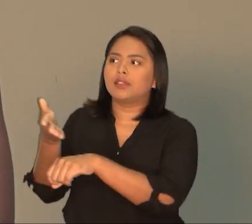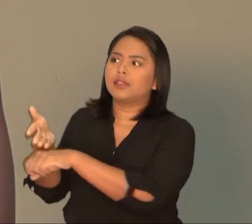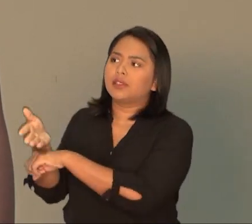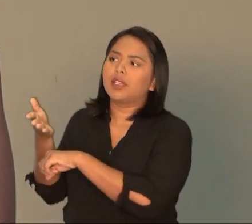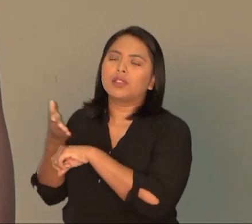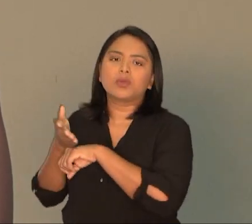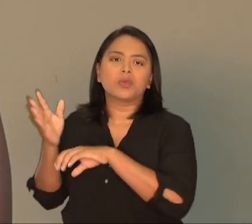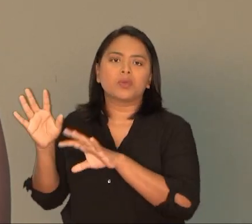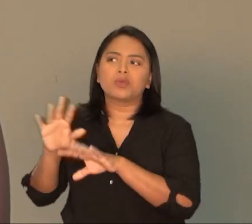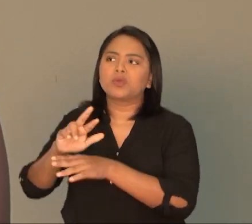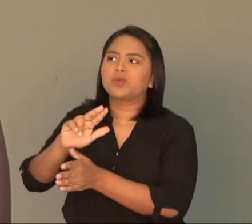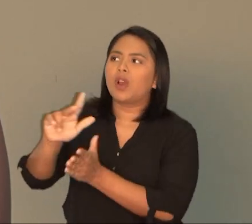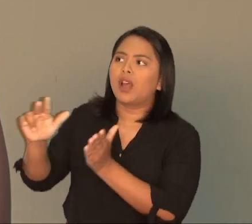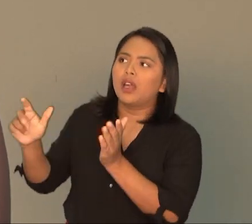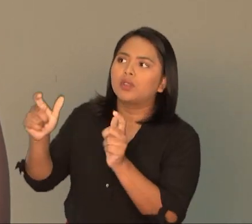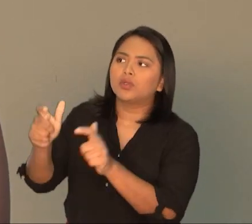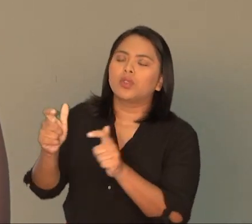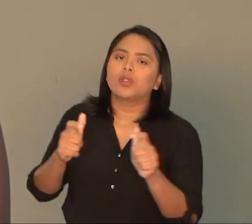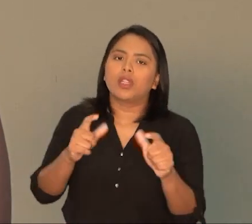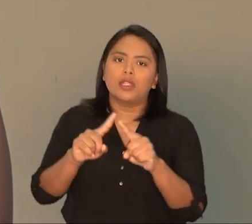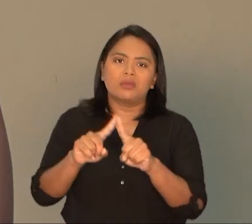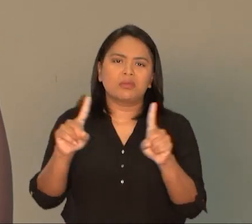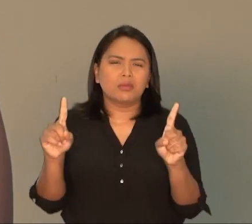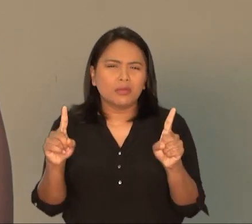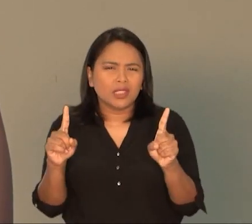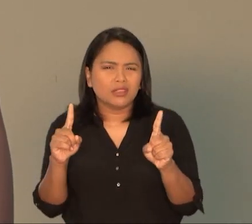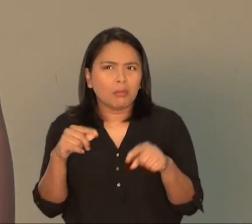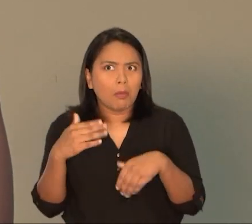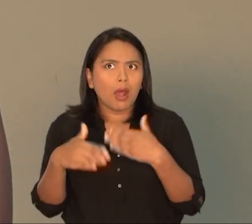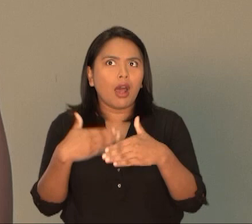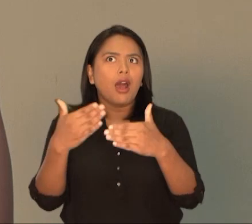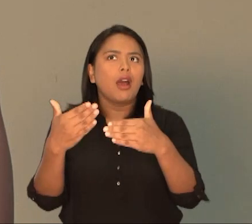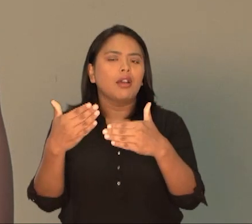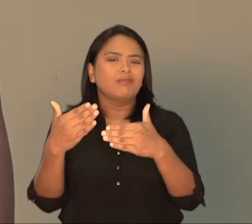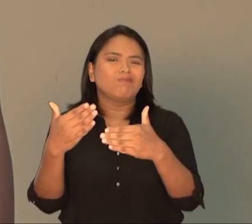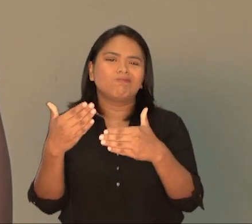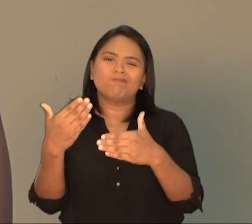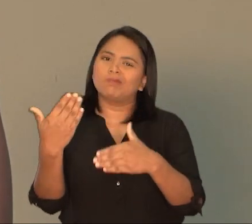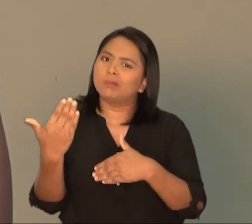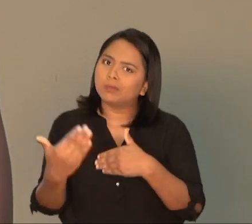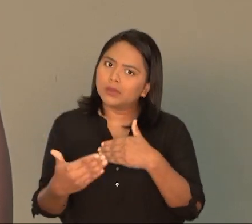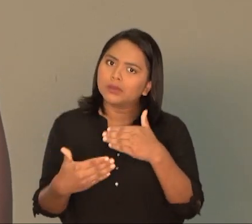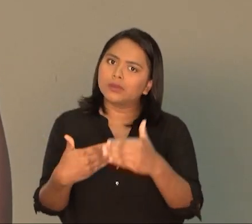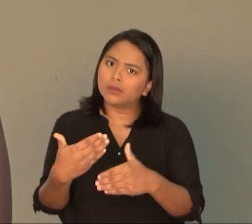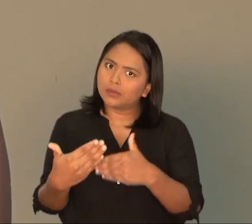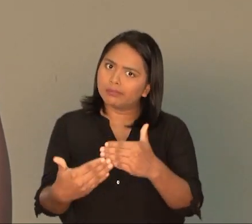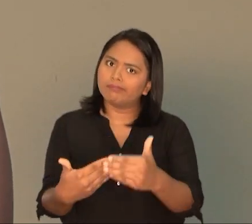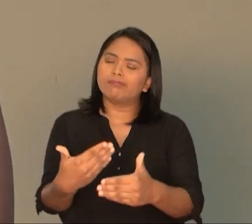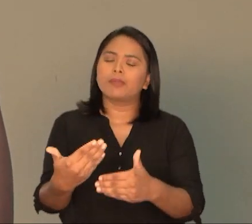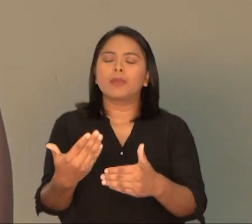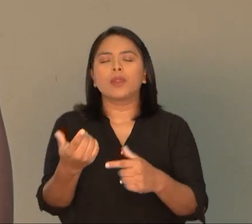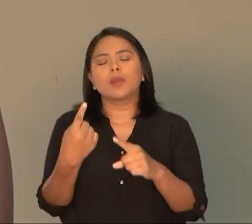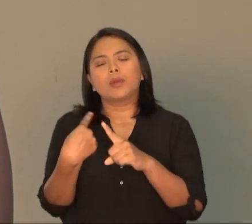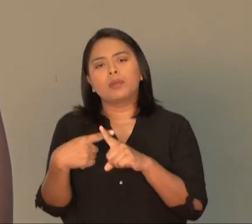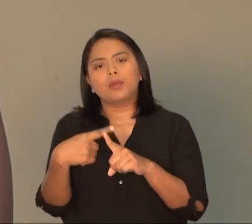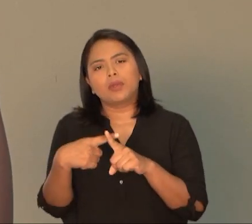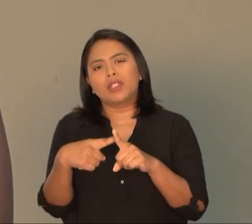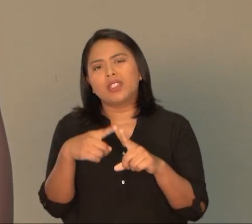saúde, mas a gente avançou muito pouco, porque tudo que a gente precisa